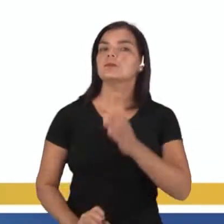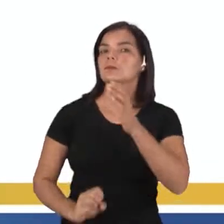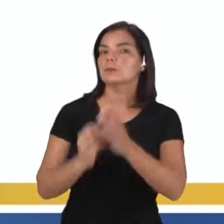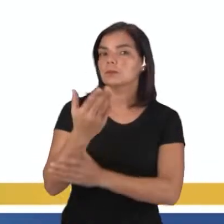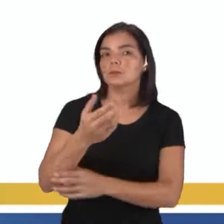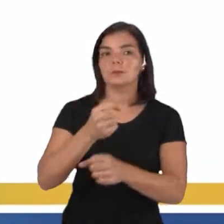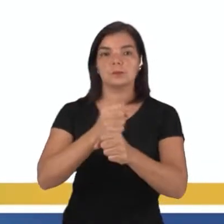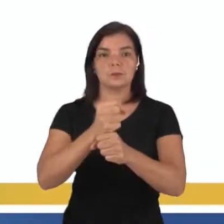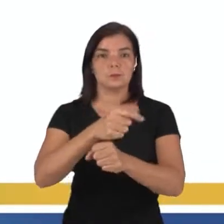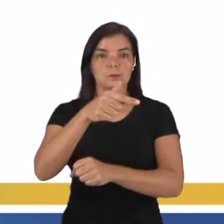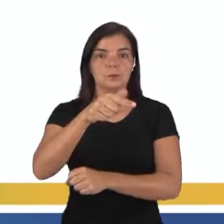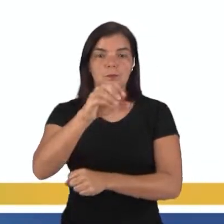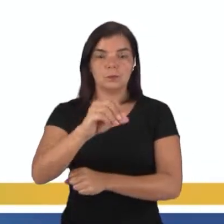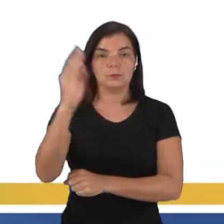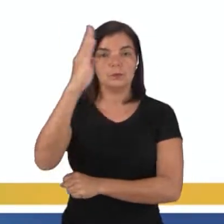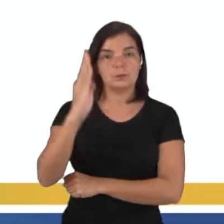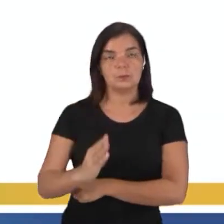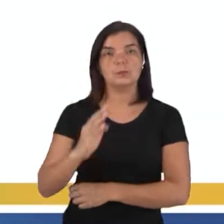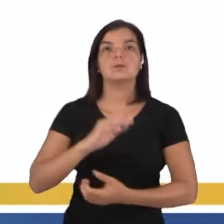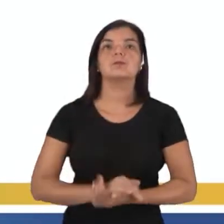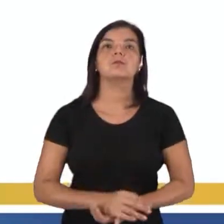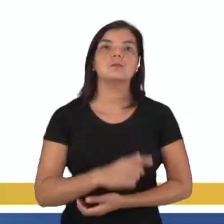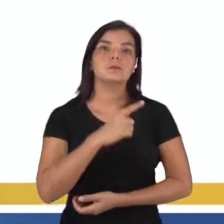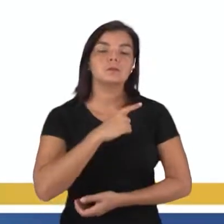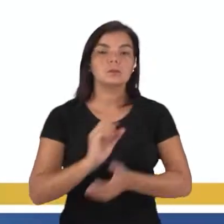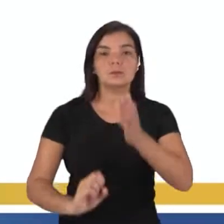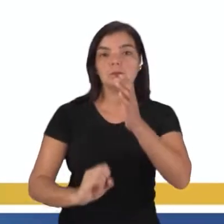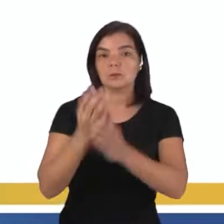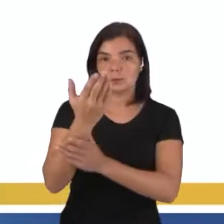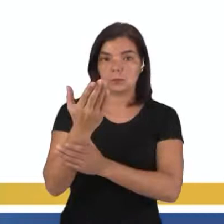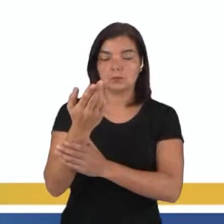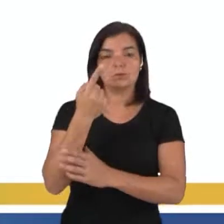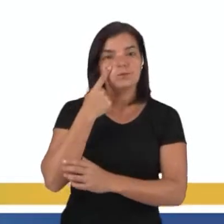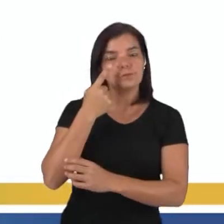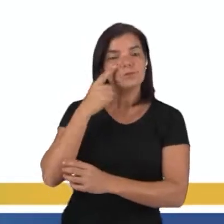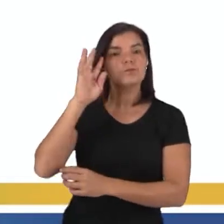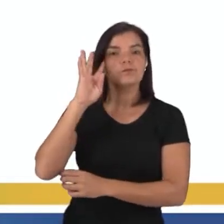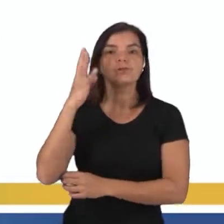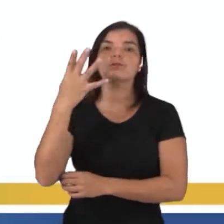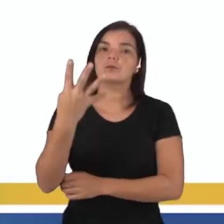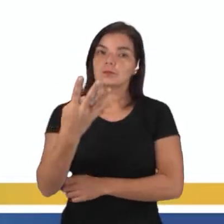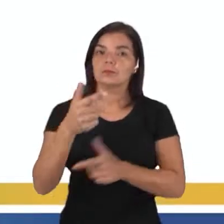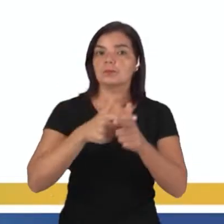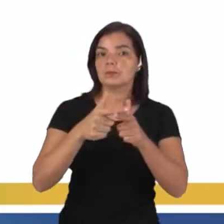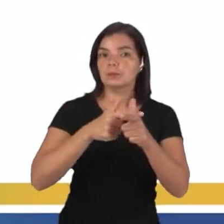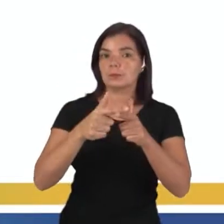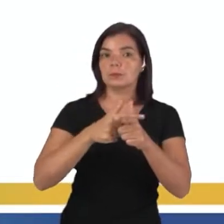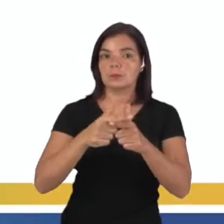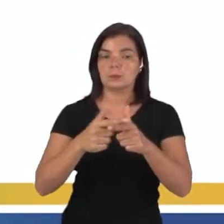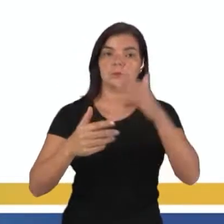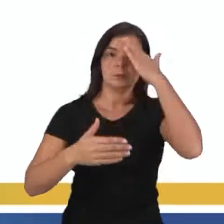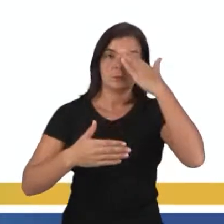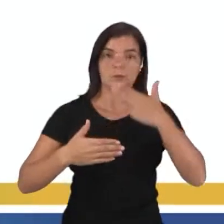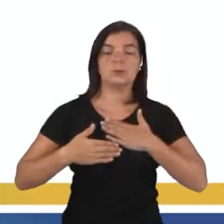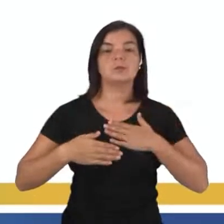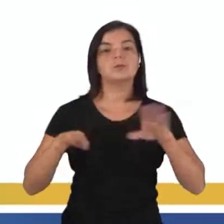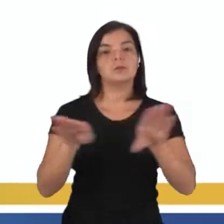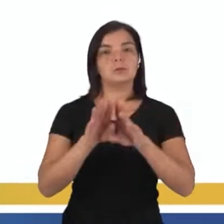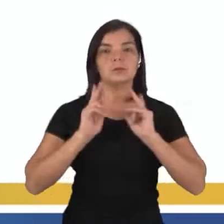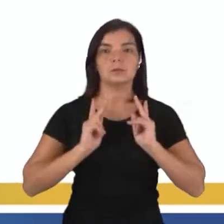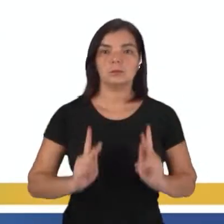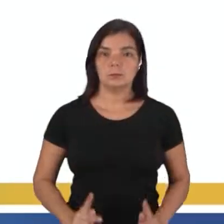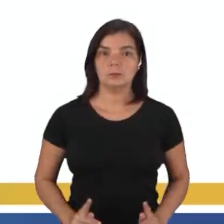na década de 70 no Brasil e tiveram origem na busca de soluções para problemas físicos e